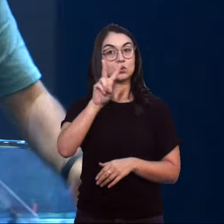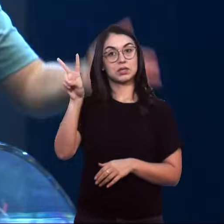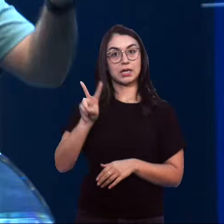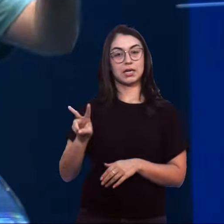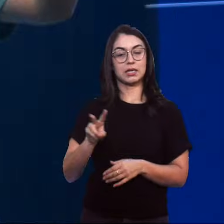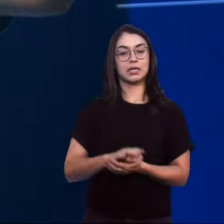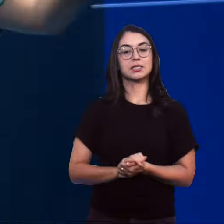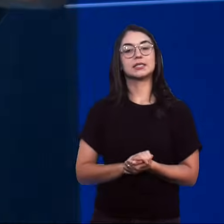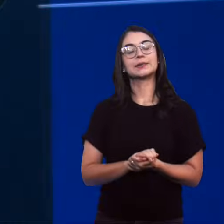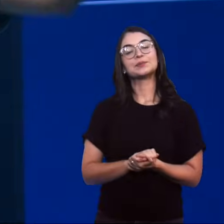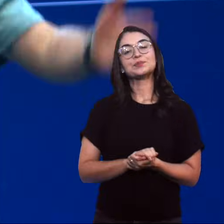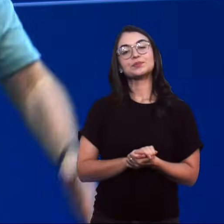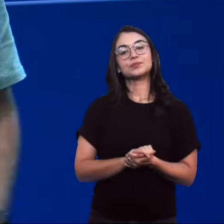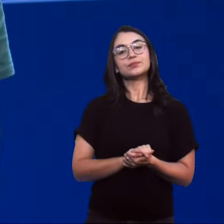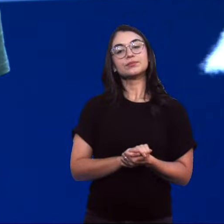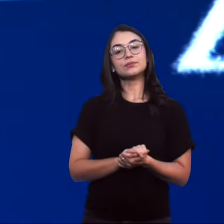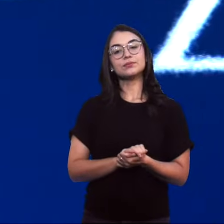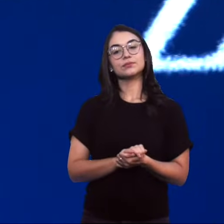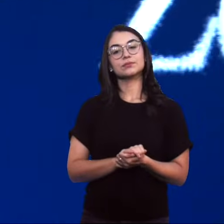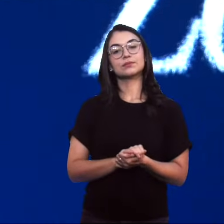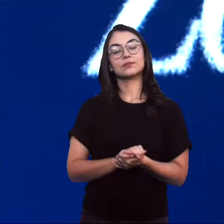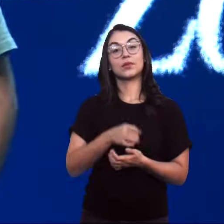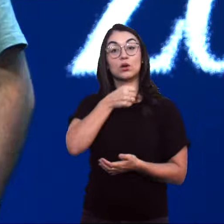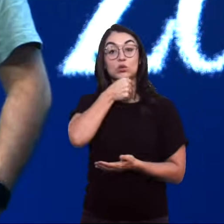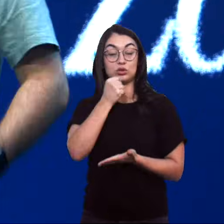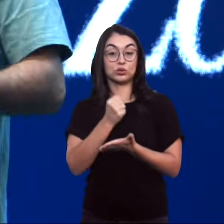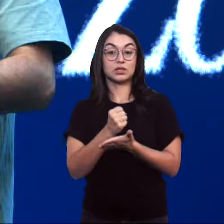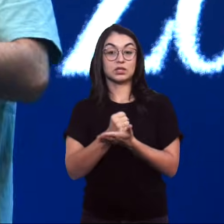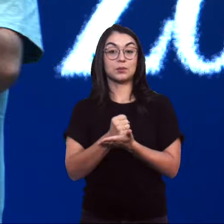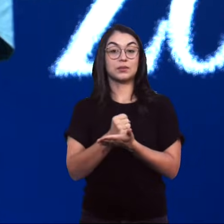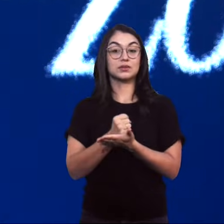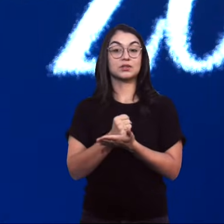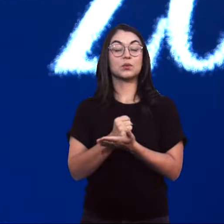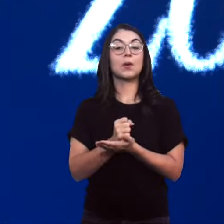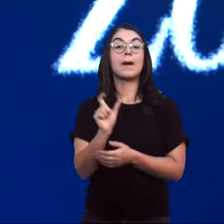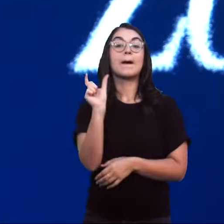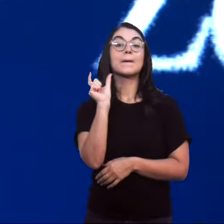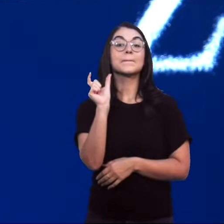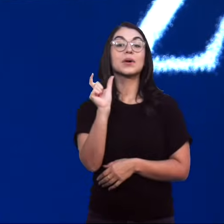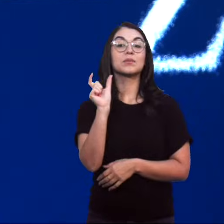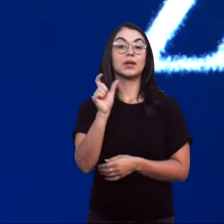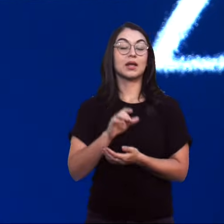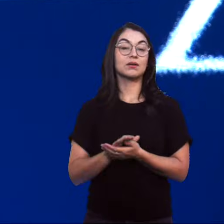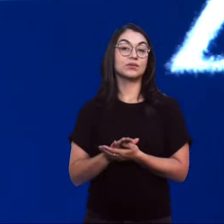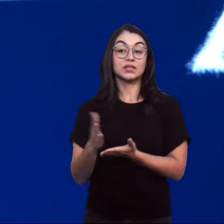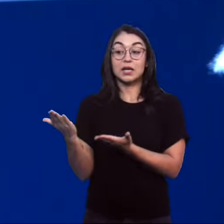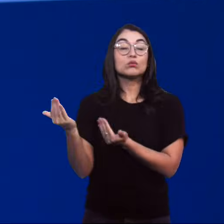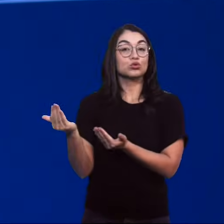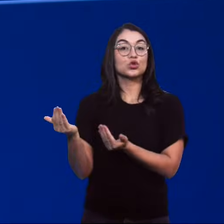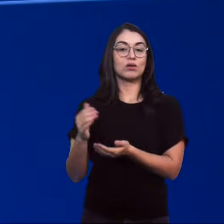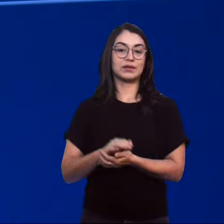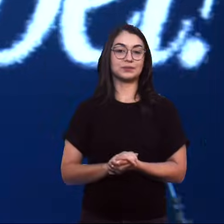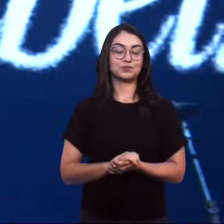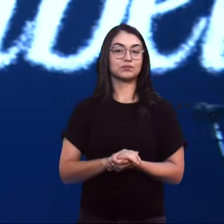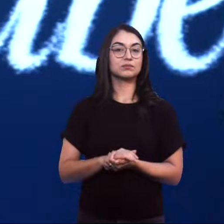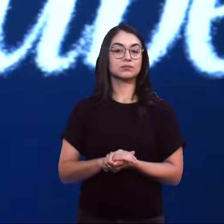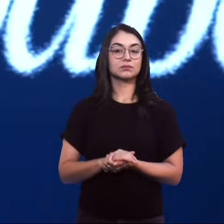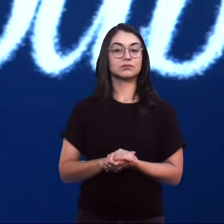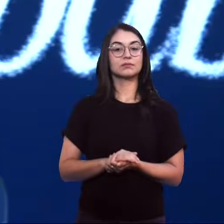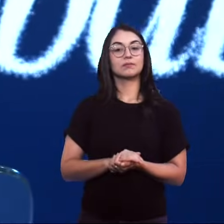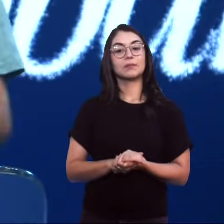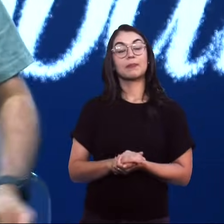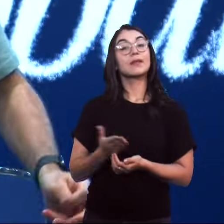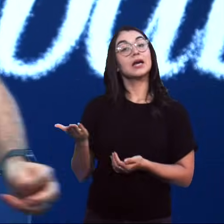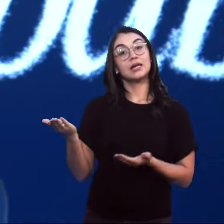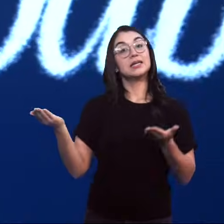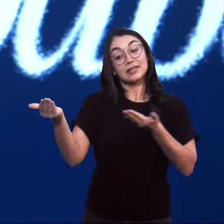palavra que usam para se referir a Zacarias no Antigo Testamento é uma palavra utilizada para falar de jovens. Então, Zacarias era jovem, ele ia estar aqui